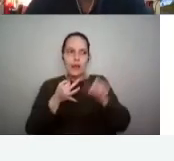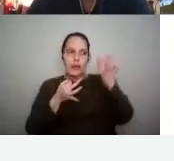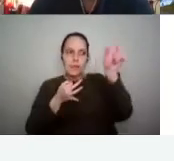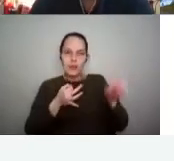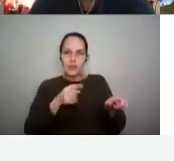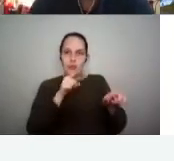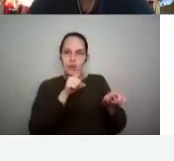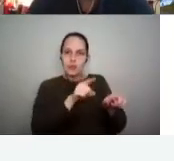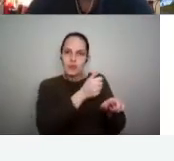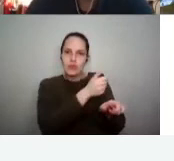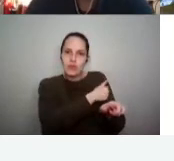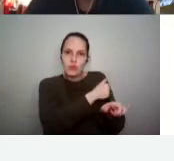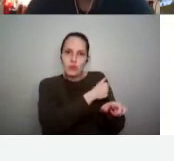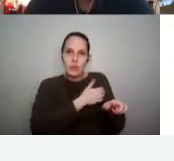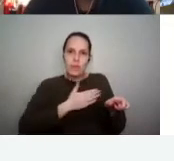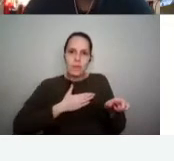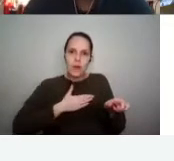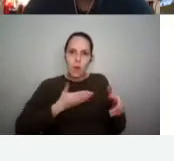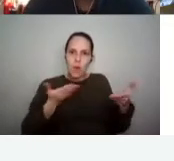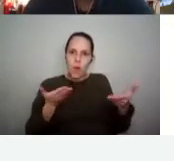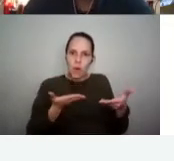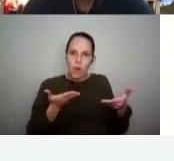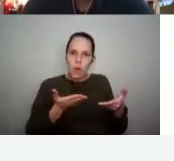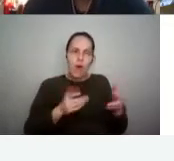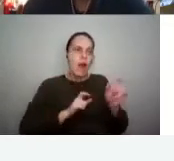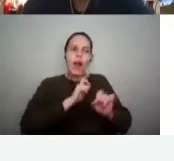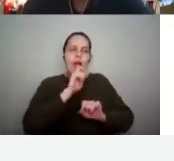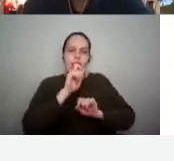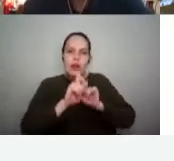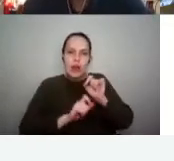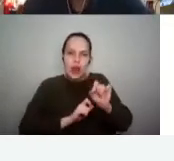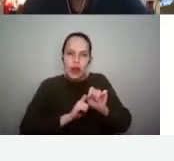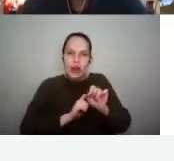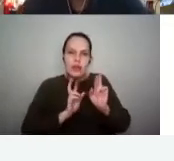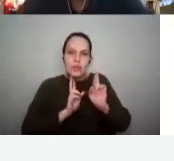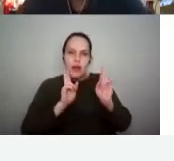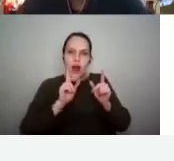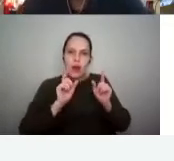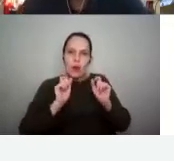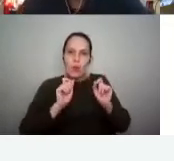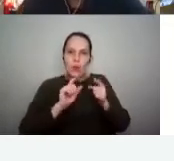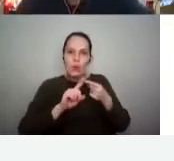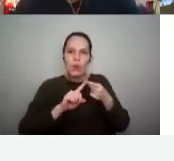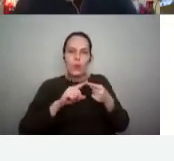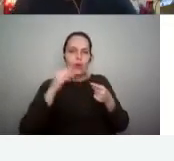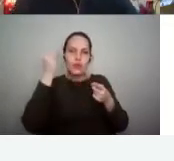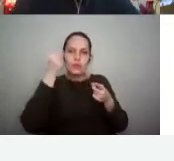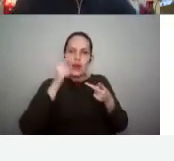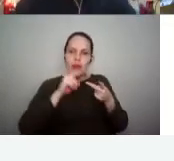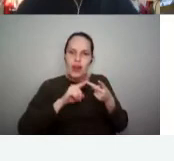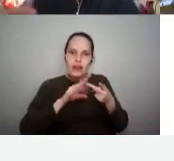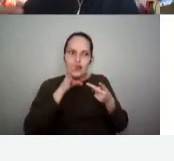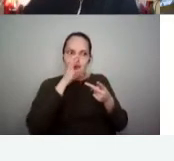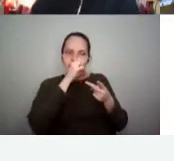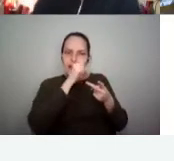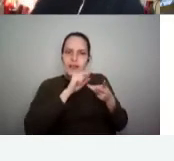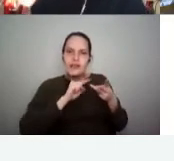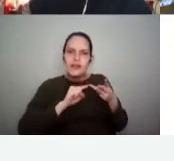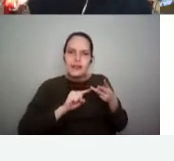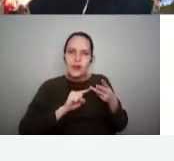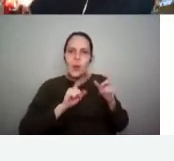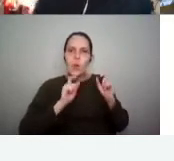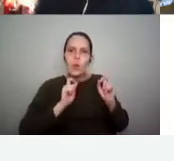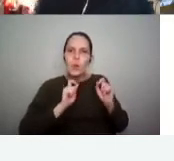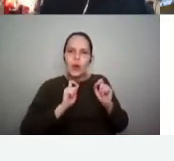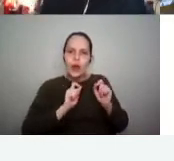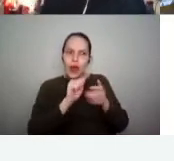suas aspirações, né? Quais são as suas experiências, quais são as suas resistências, né? Então, a